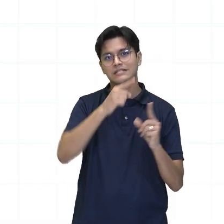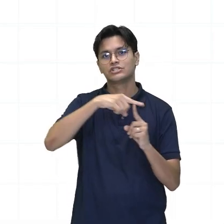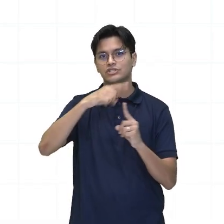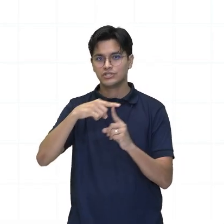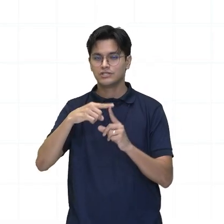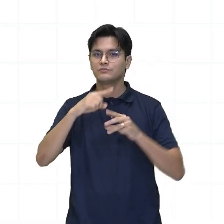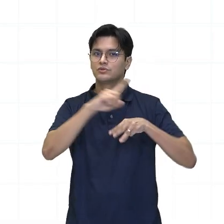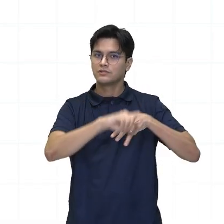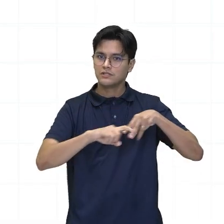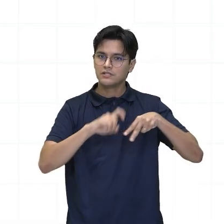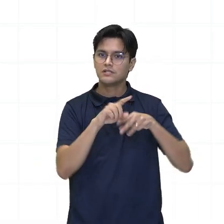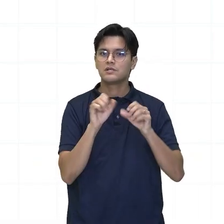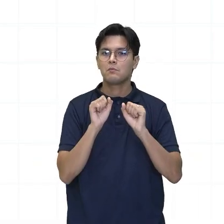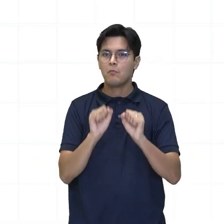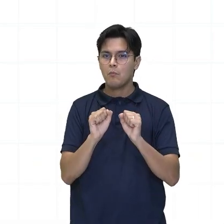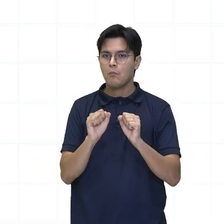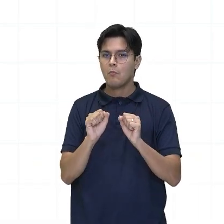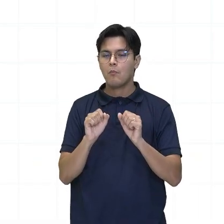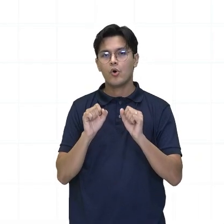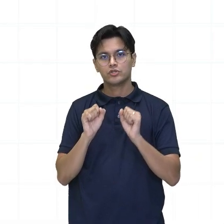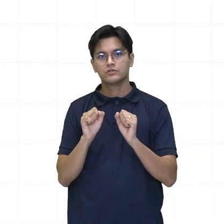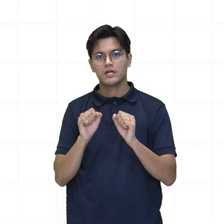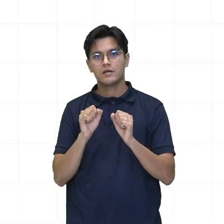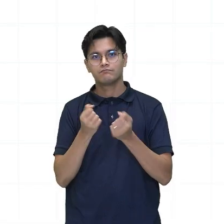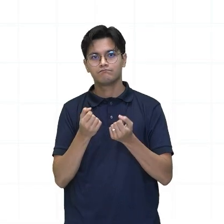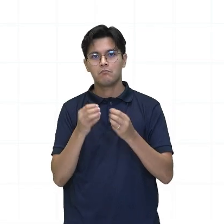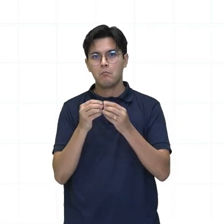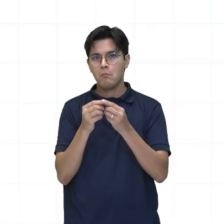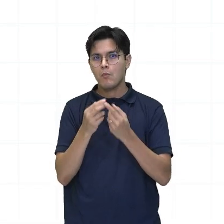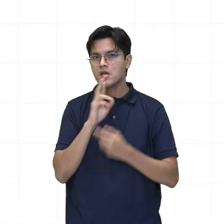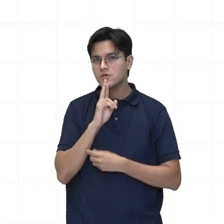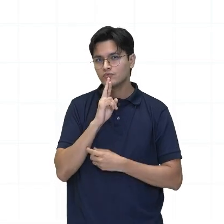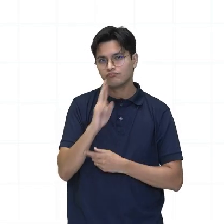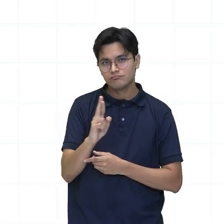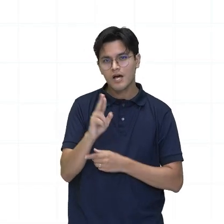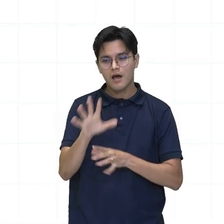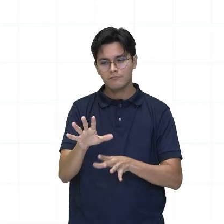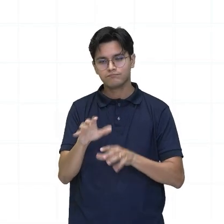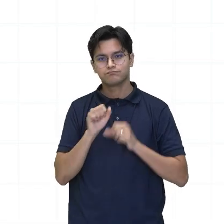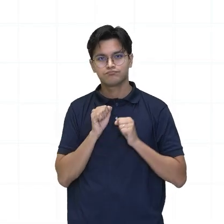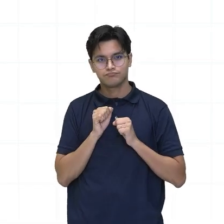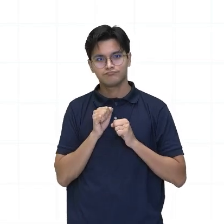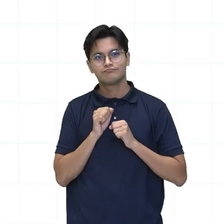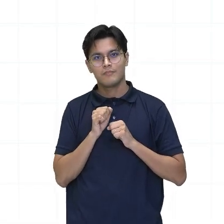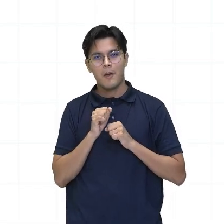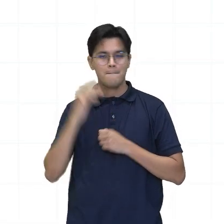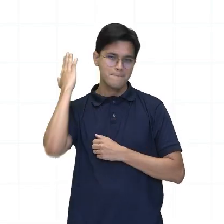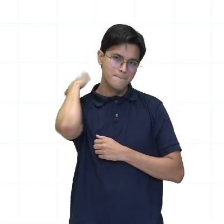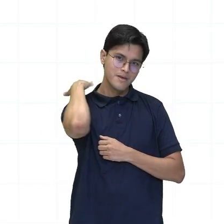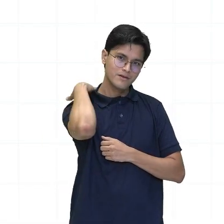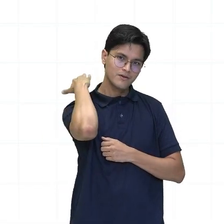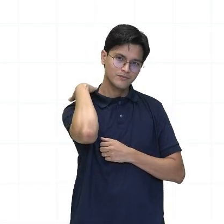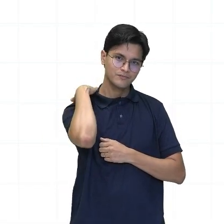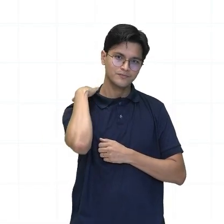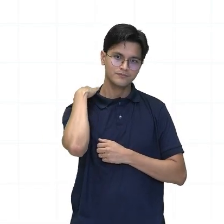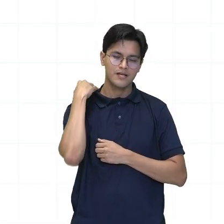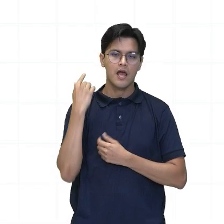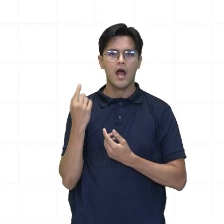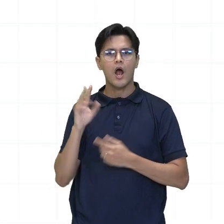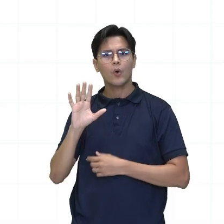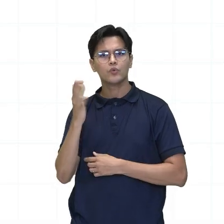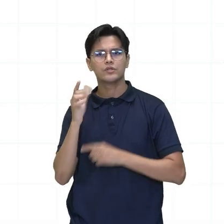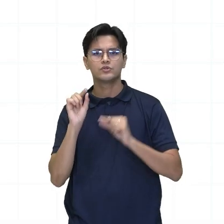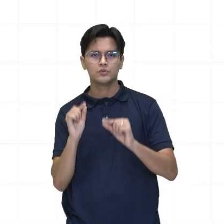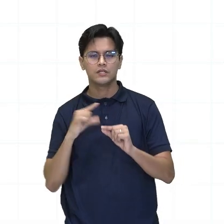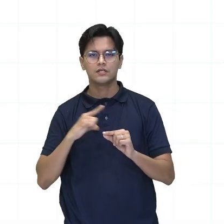que é essa inflamação daquela membrana que envolve os pulmões, tá? É inalação